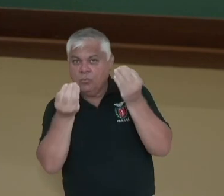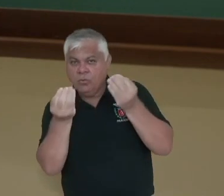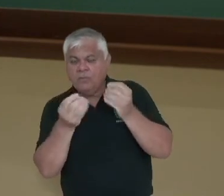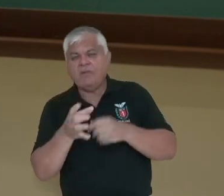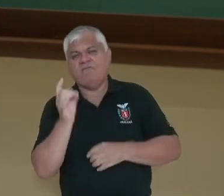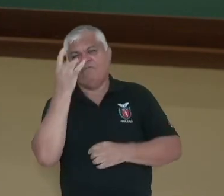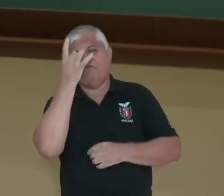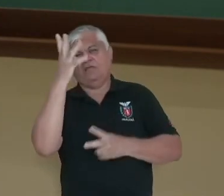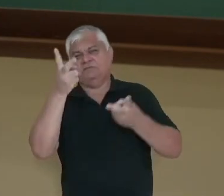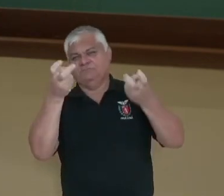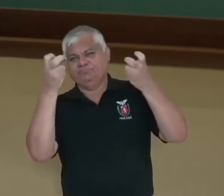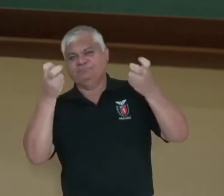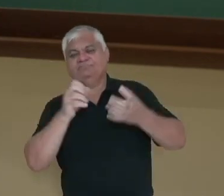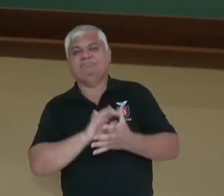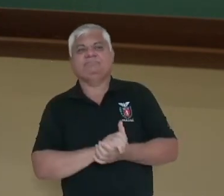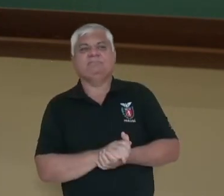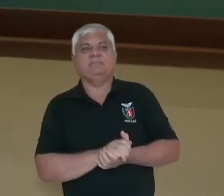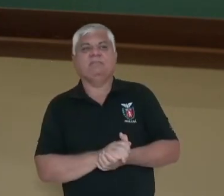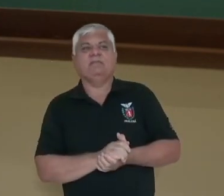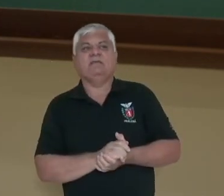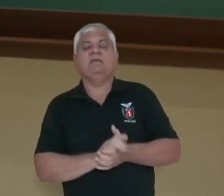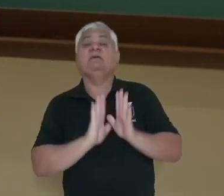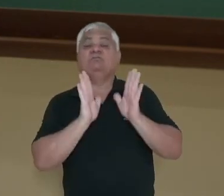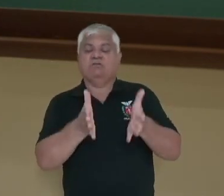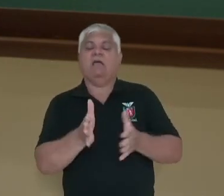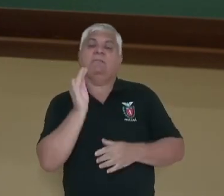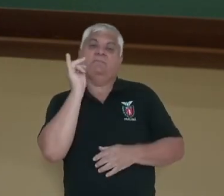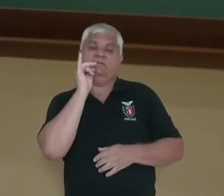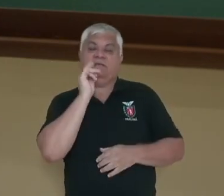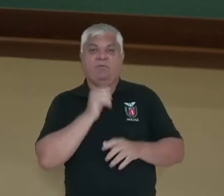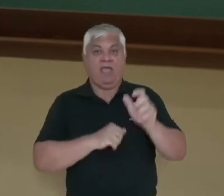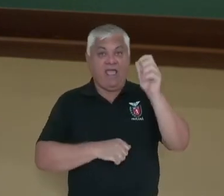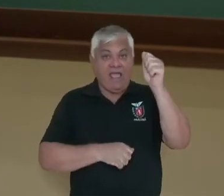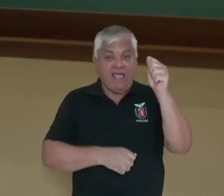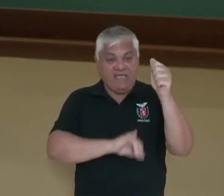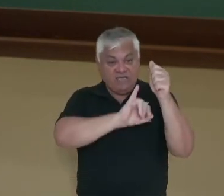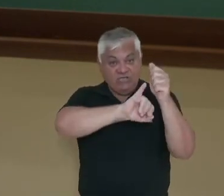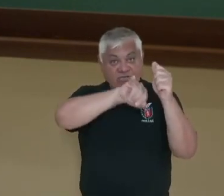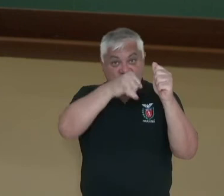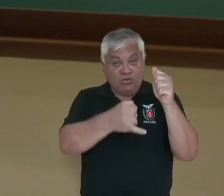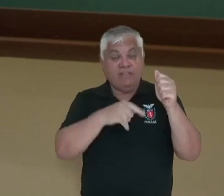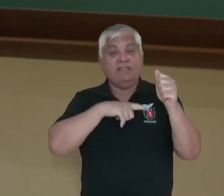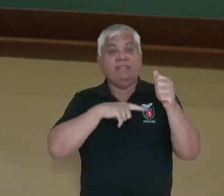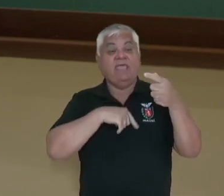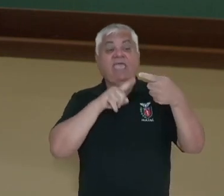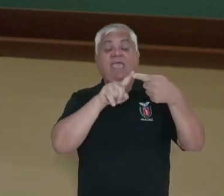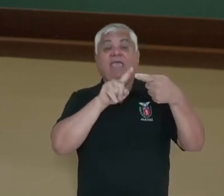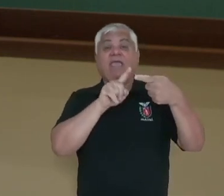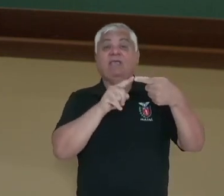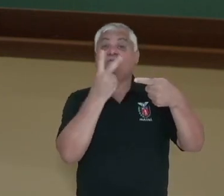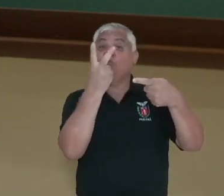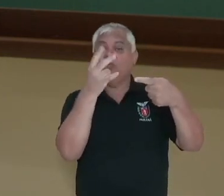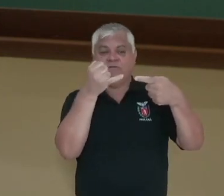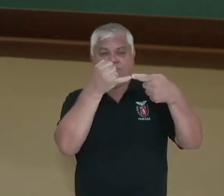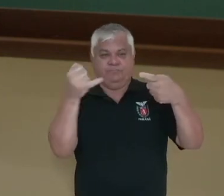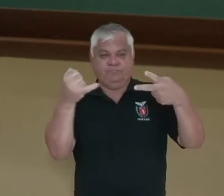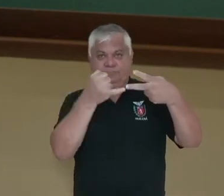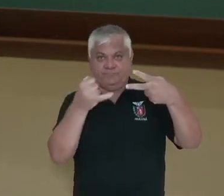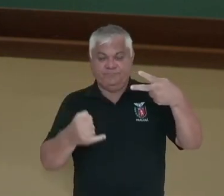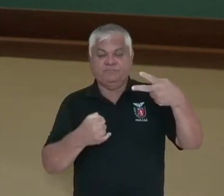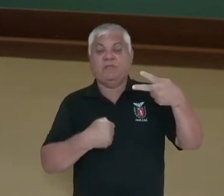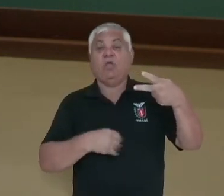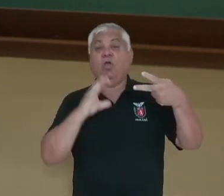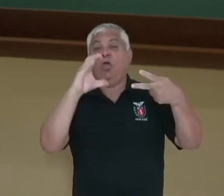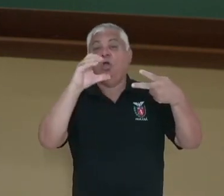ficar fácil. Então, nós já sabemos, pessoal, que essa matriz, ela tem que ter 2 linhas e 4 colunas. Então, nós